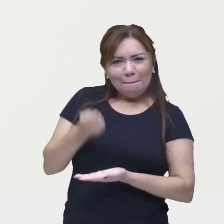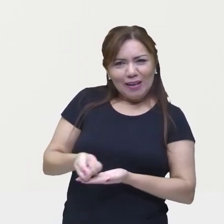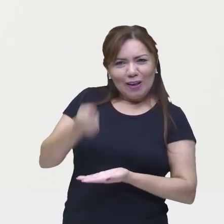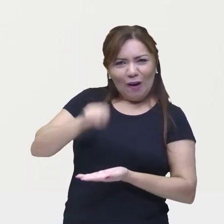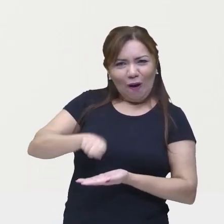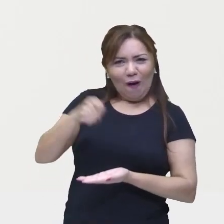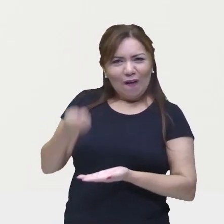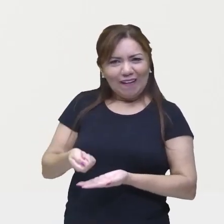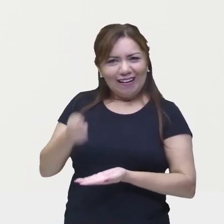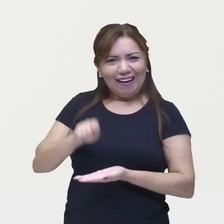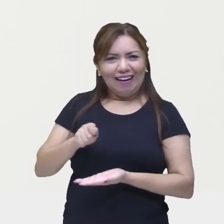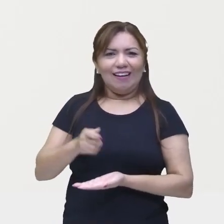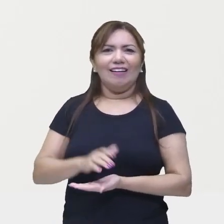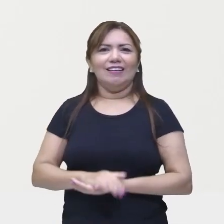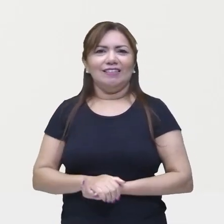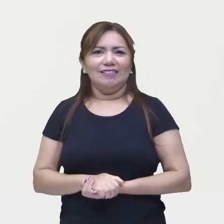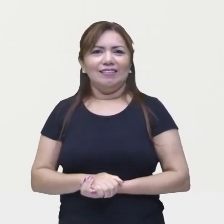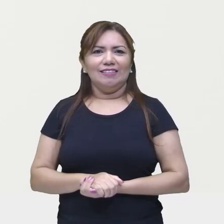tapioca.